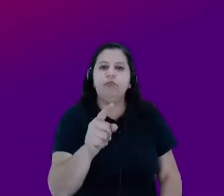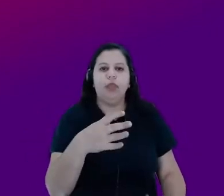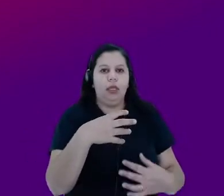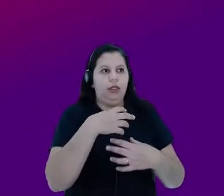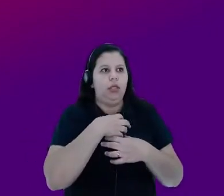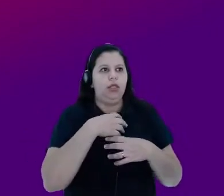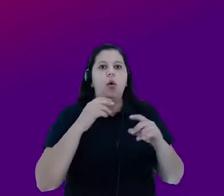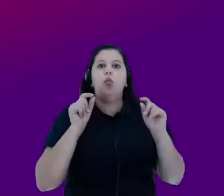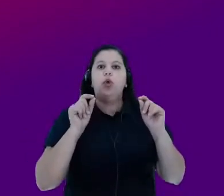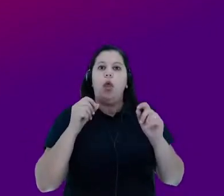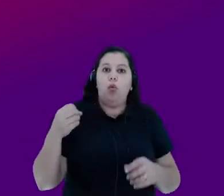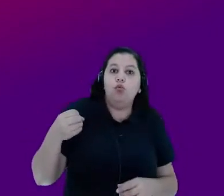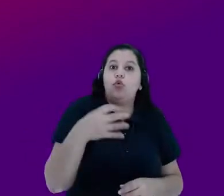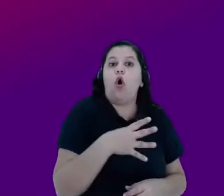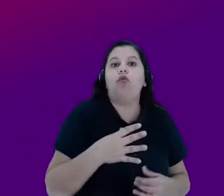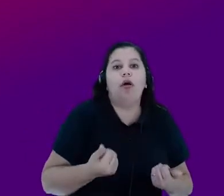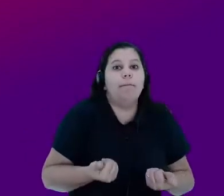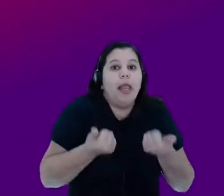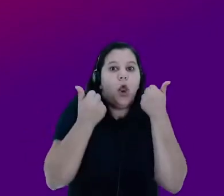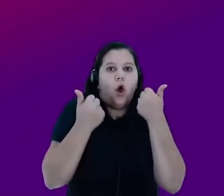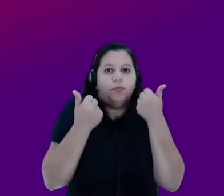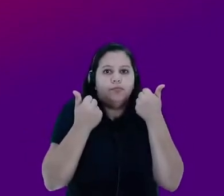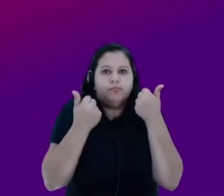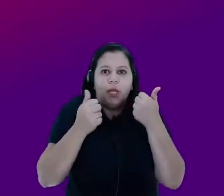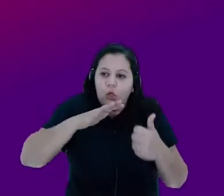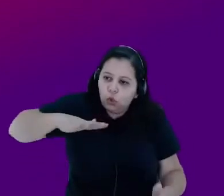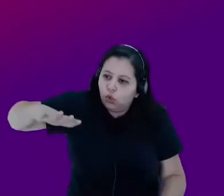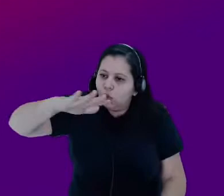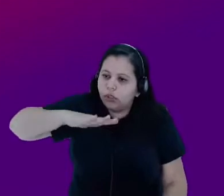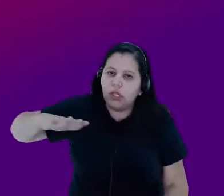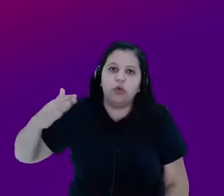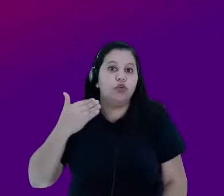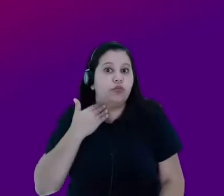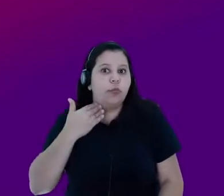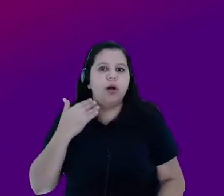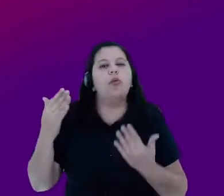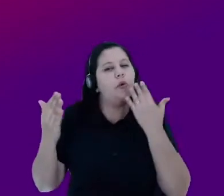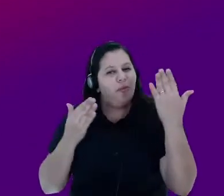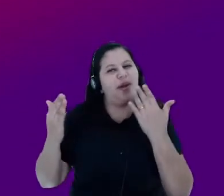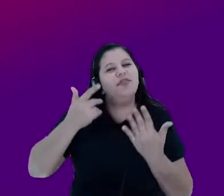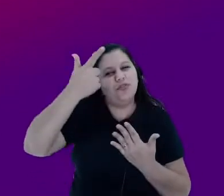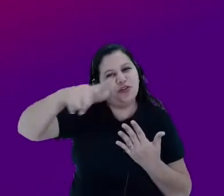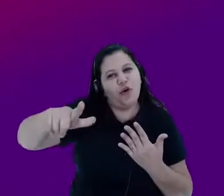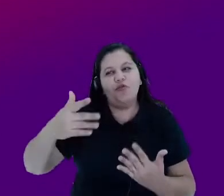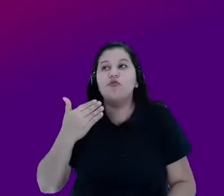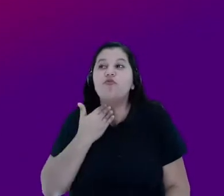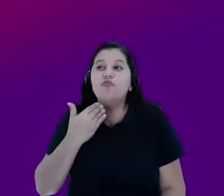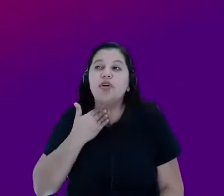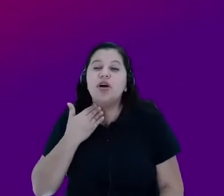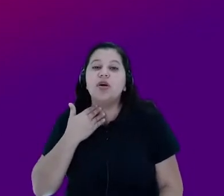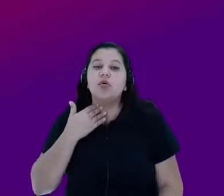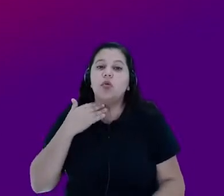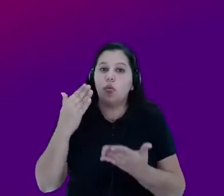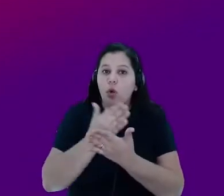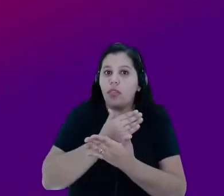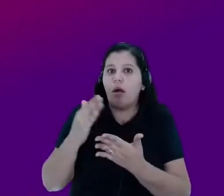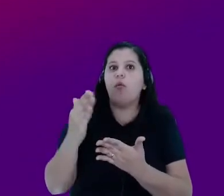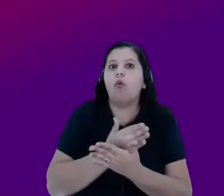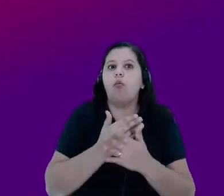melhor, tá? Então, no setor de bancos, de novo, fazendo aqui um paralelo, quando algumas fintechs deixaram de